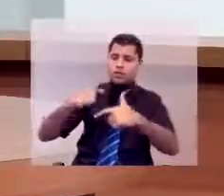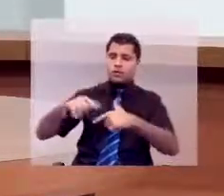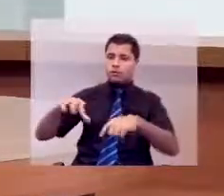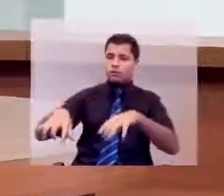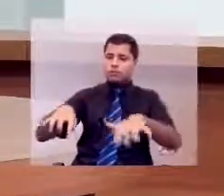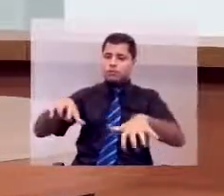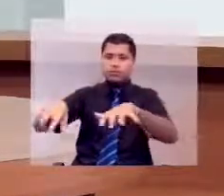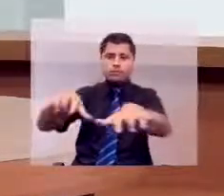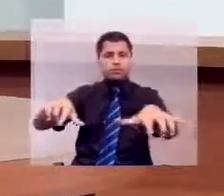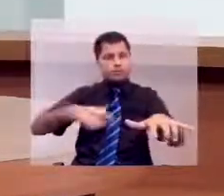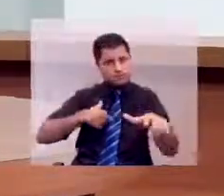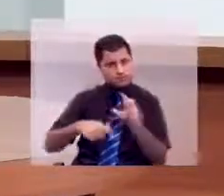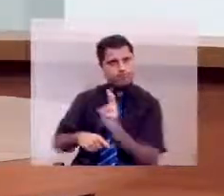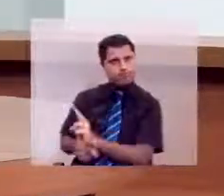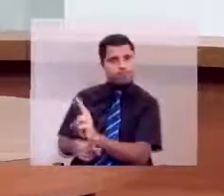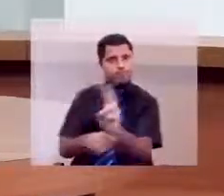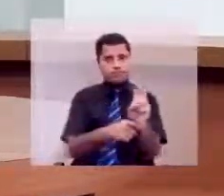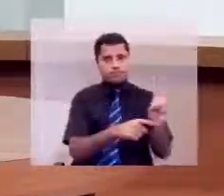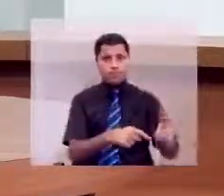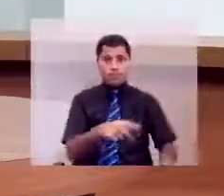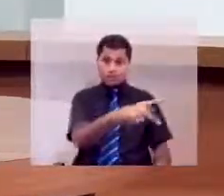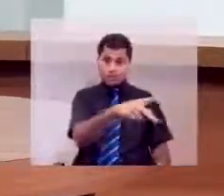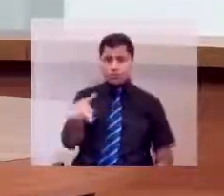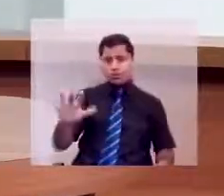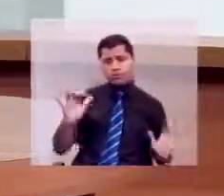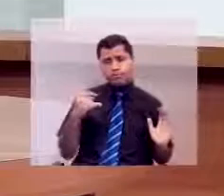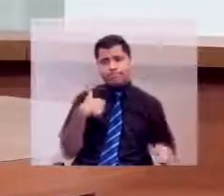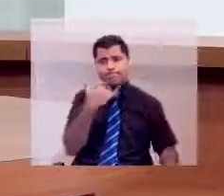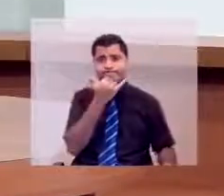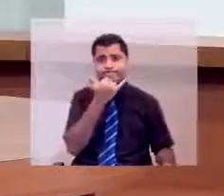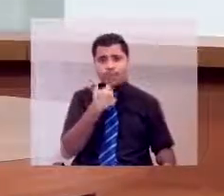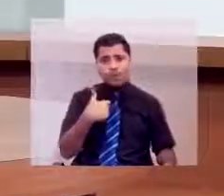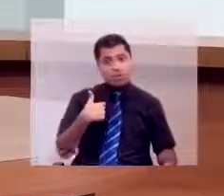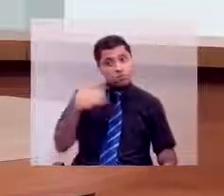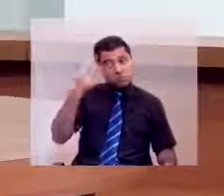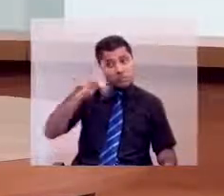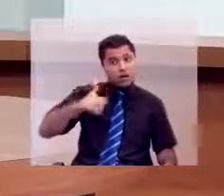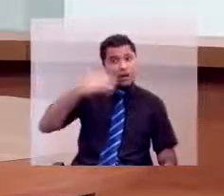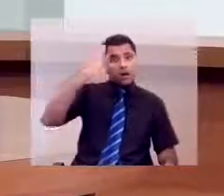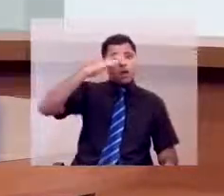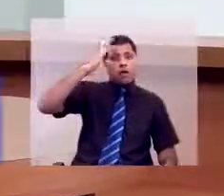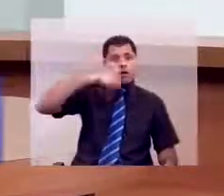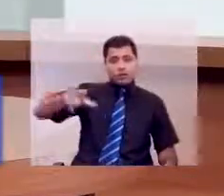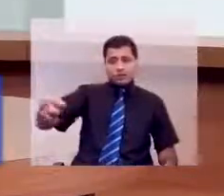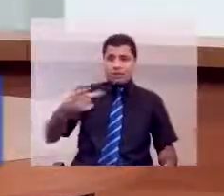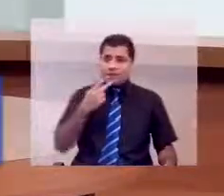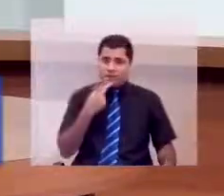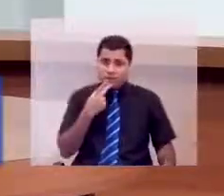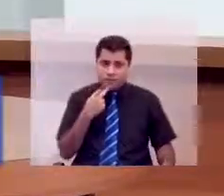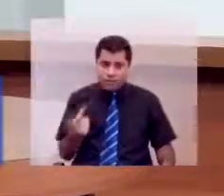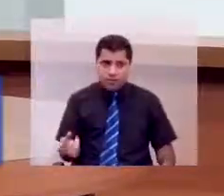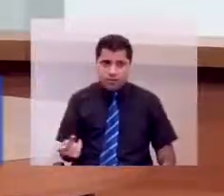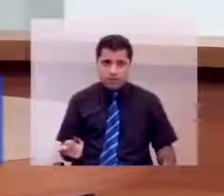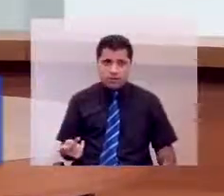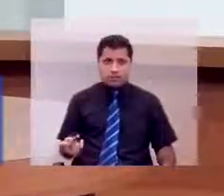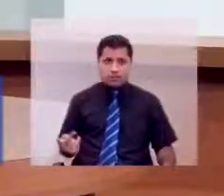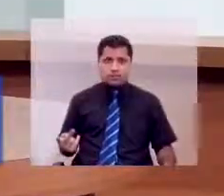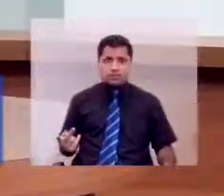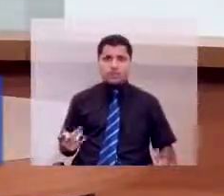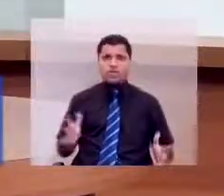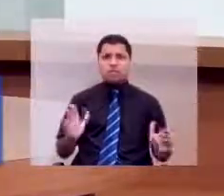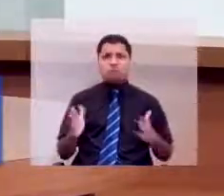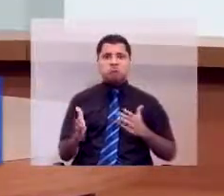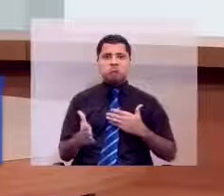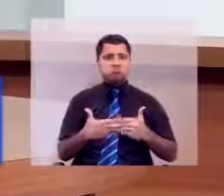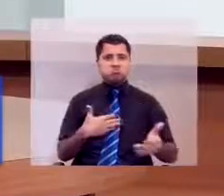Vossa Excelência, me desculpe, eu não sei se eu entendi o que Vossa Excelência quis dizer. Que quem quiser